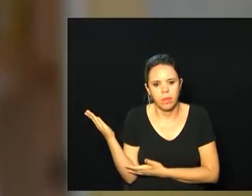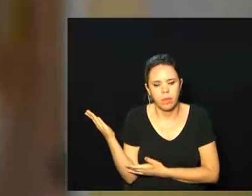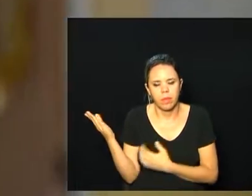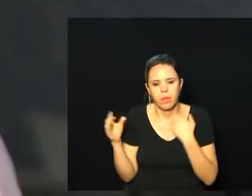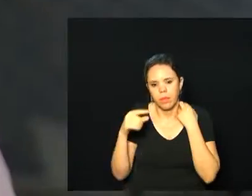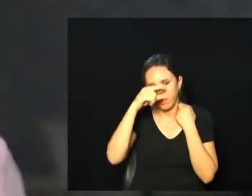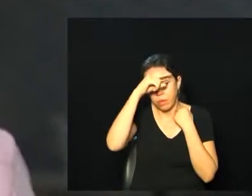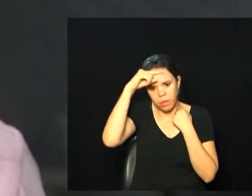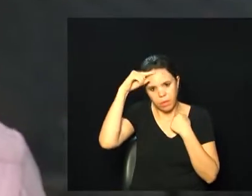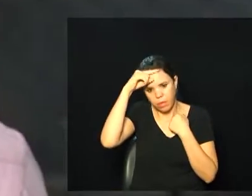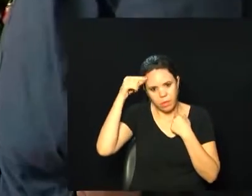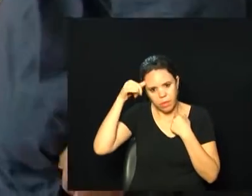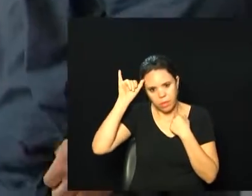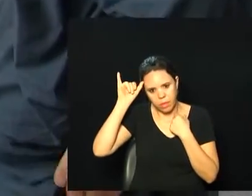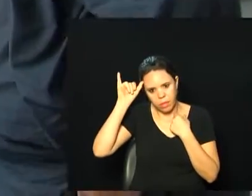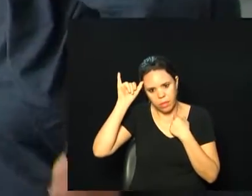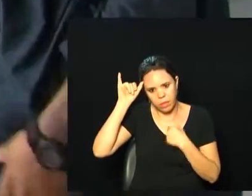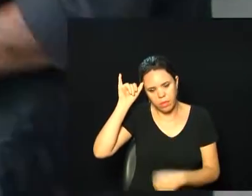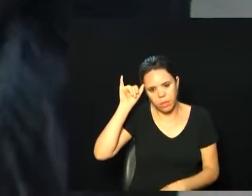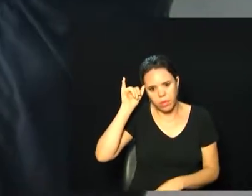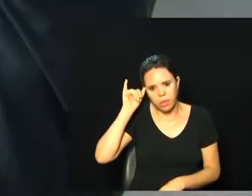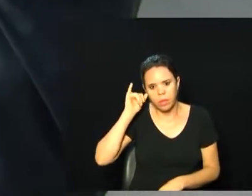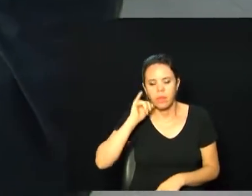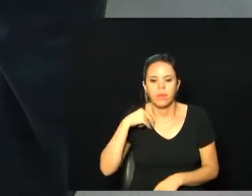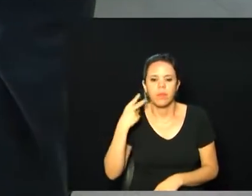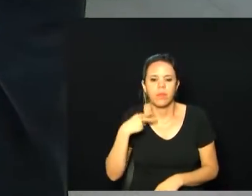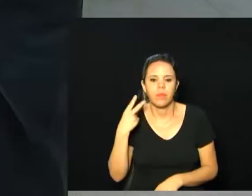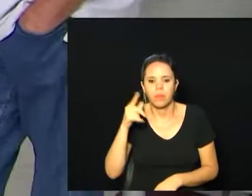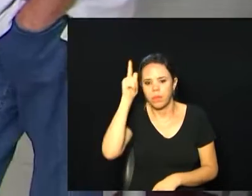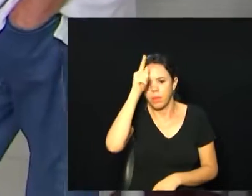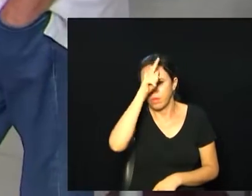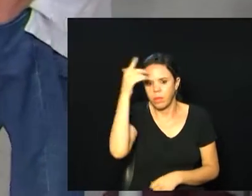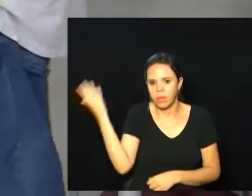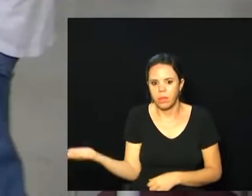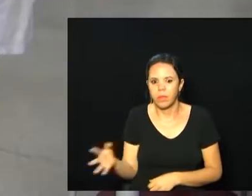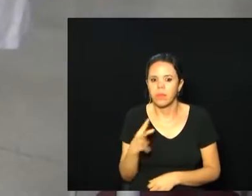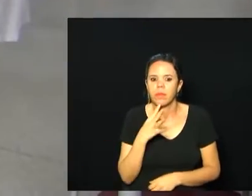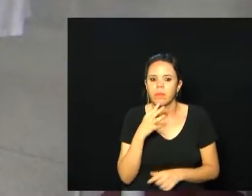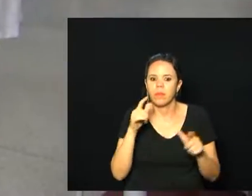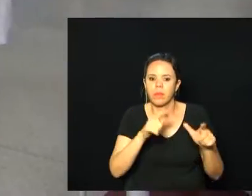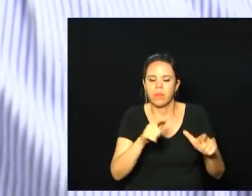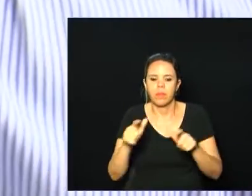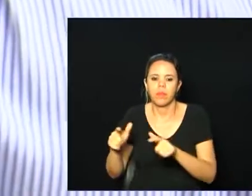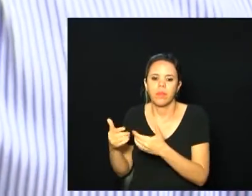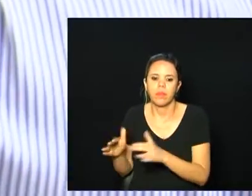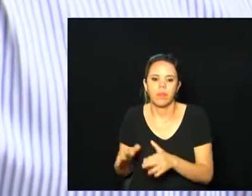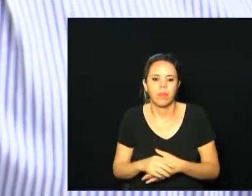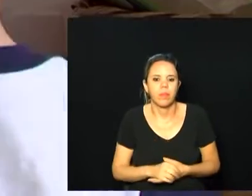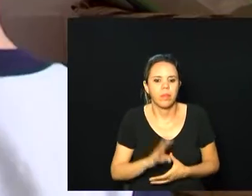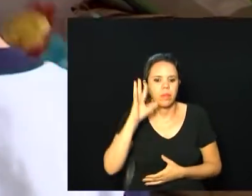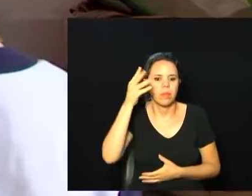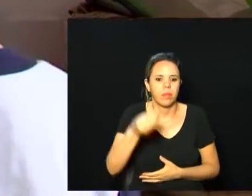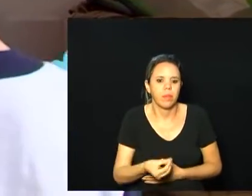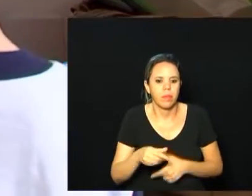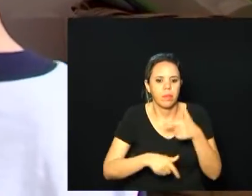Otto Alejandro Paulo Búfalo e o representante do vereador Gustavo Peta conheceram as instalações e entenderam